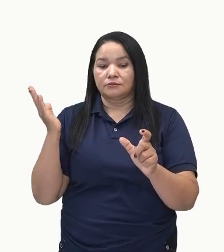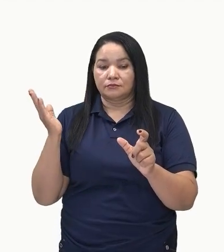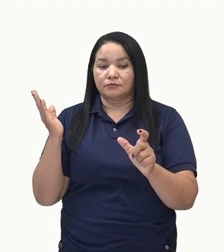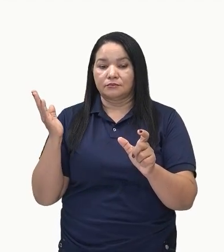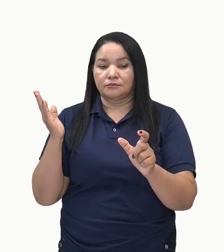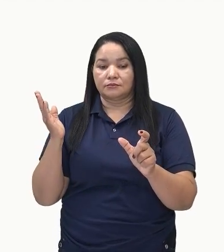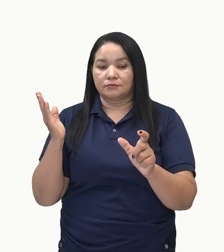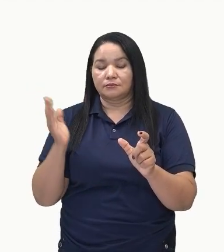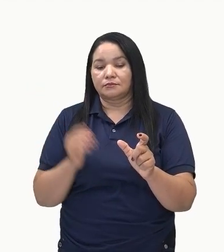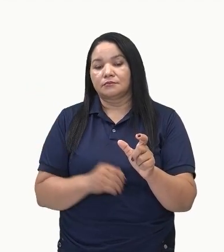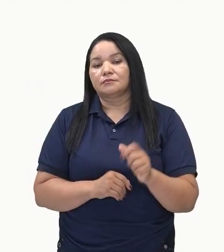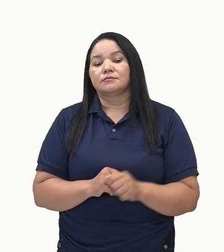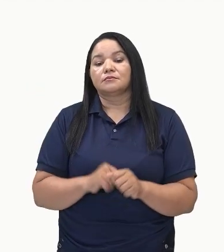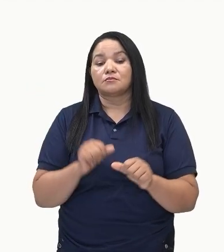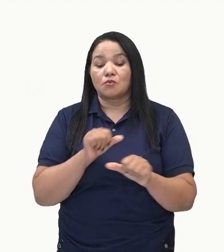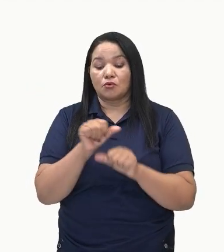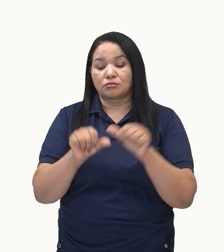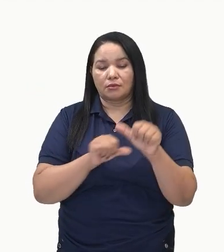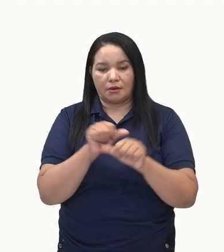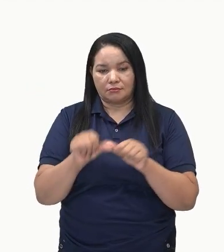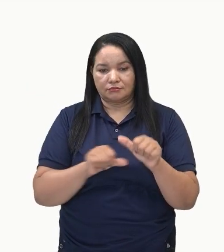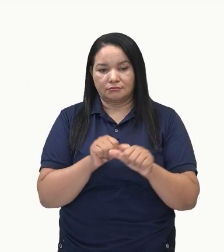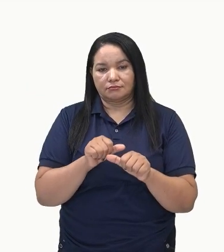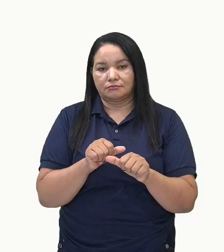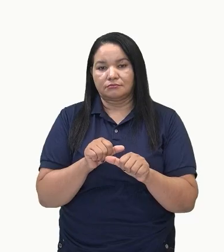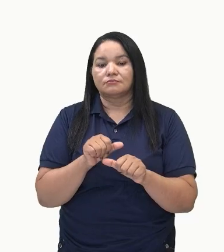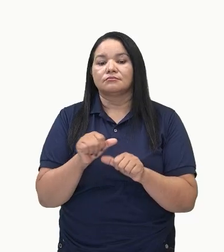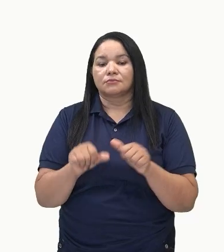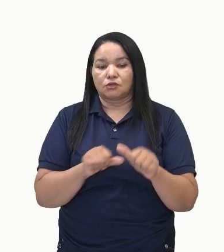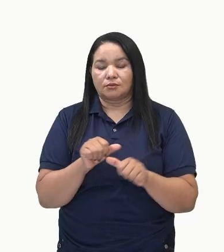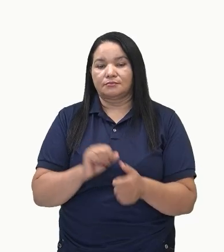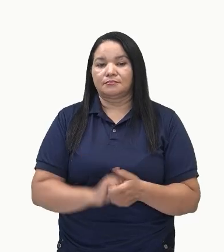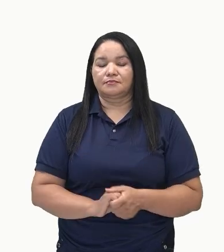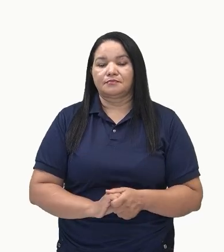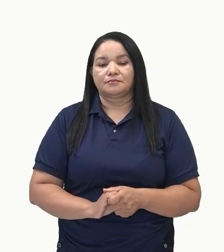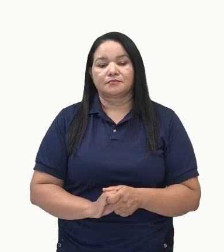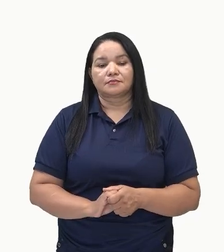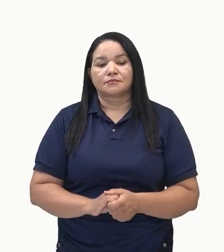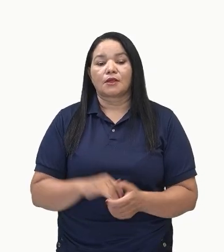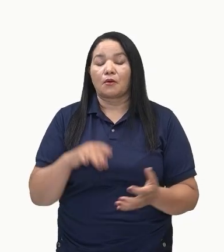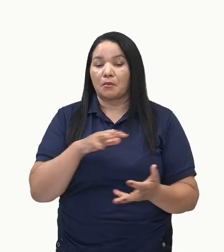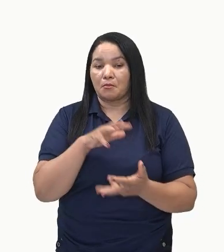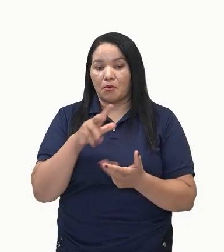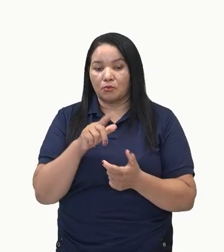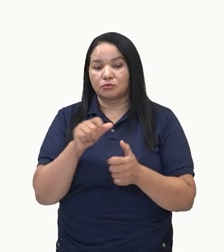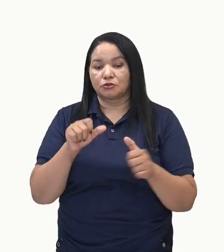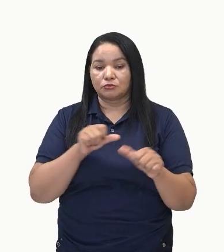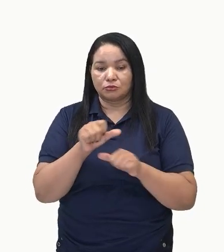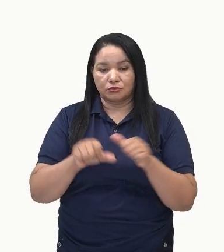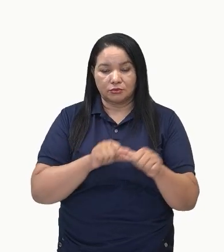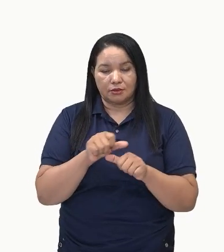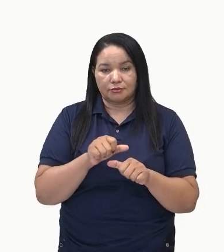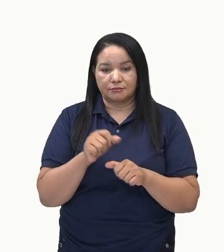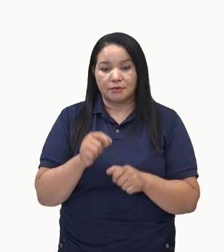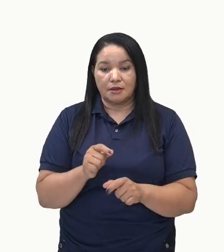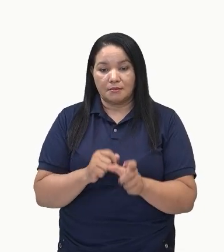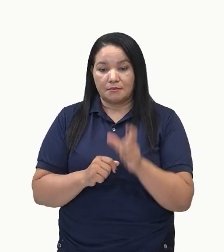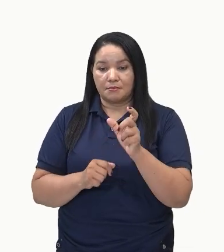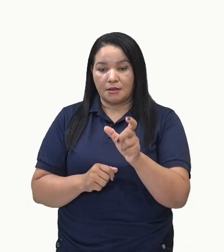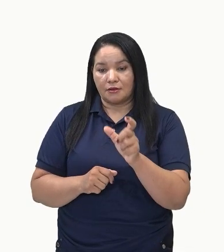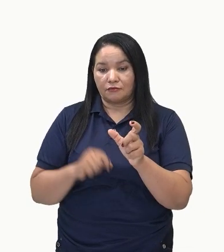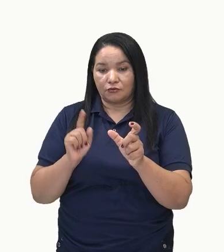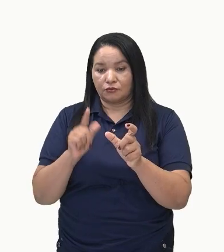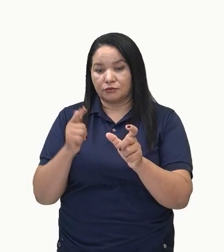change significa mudar. Changing, mudando. Então, o mundo está mudando. Technology is growing. A palavrinha growing